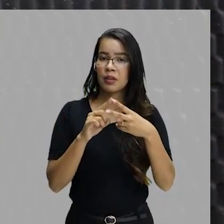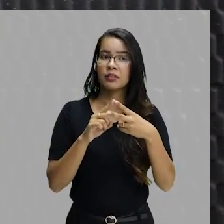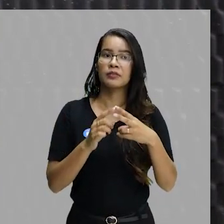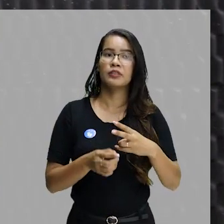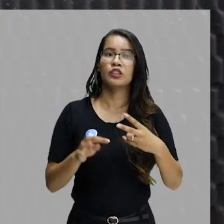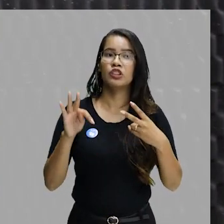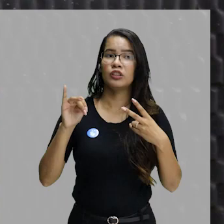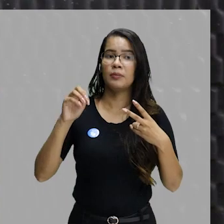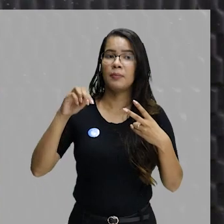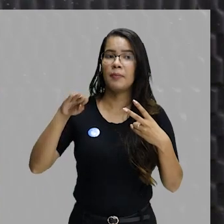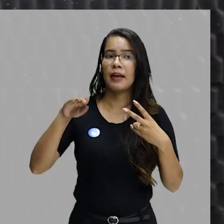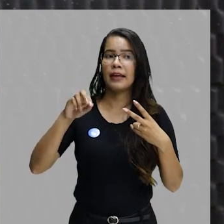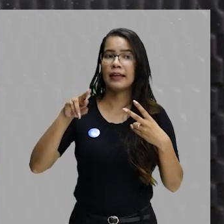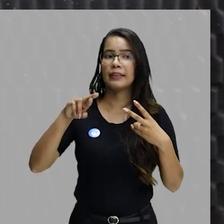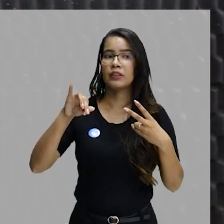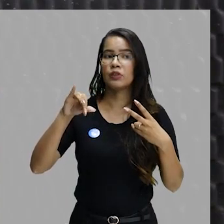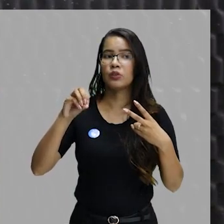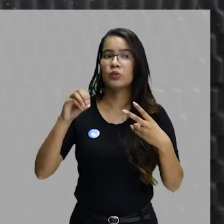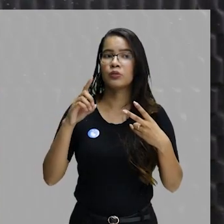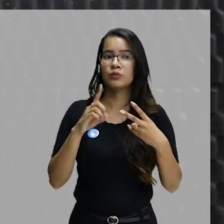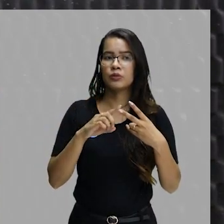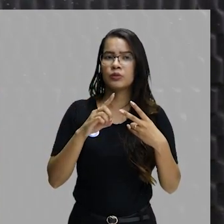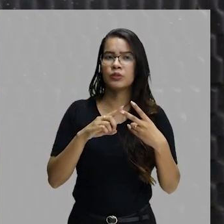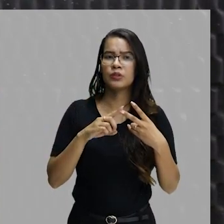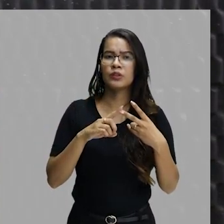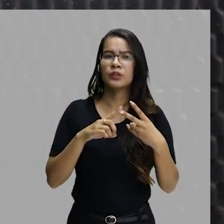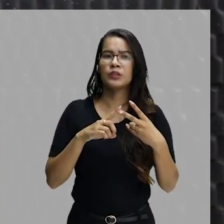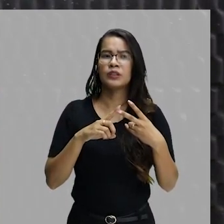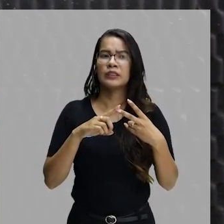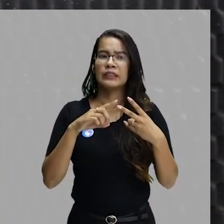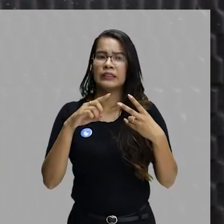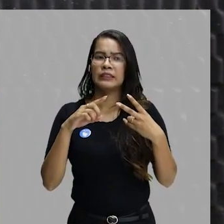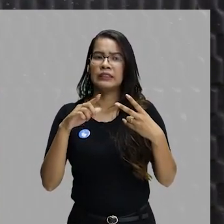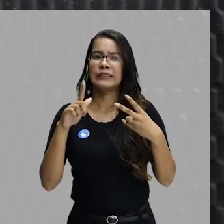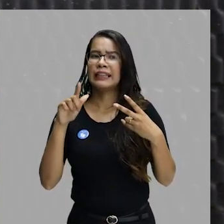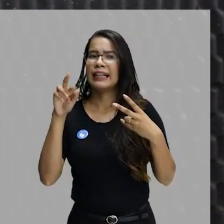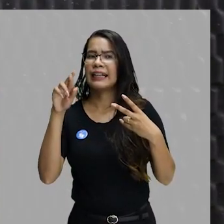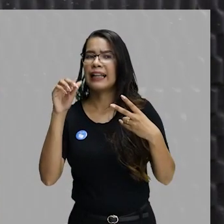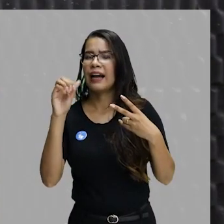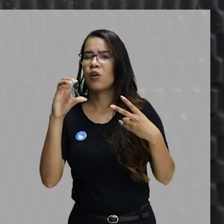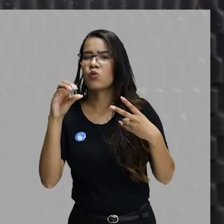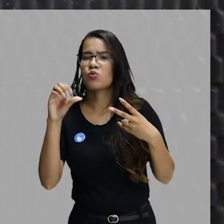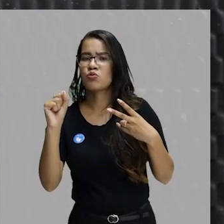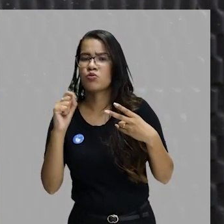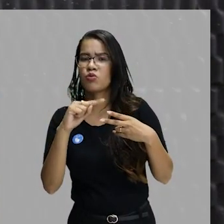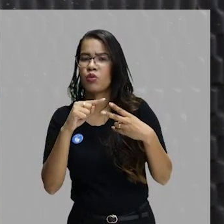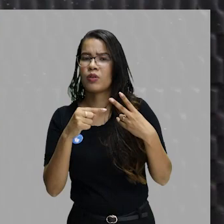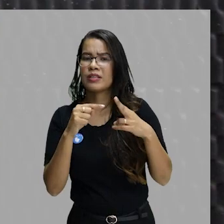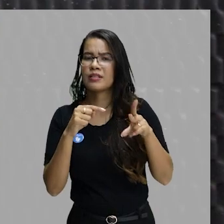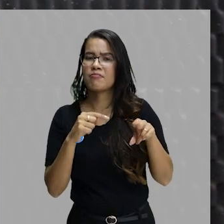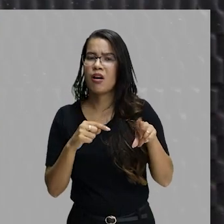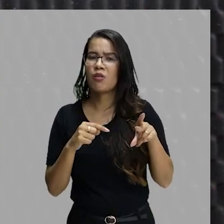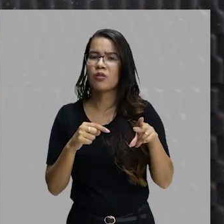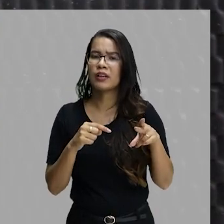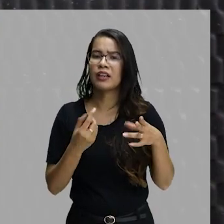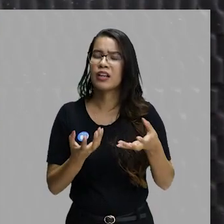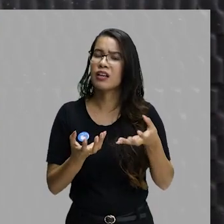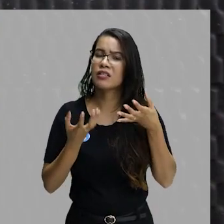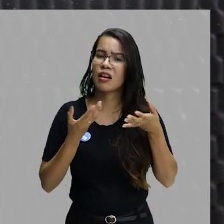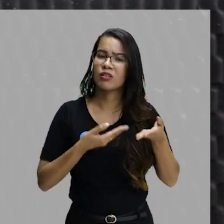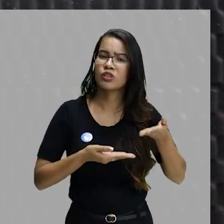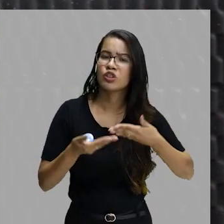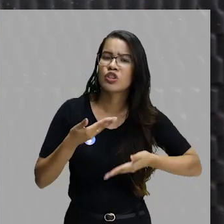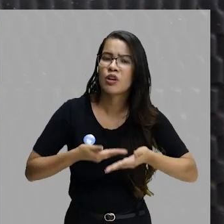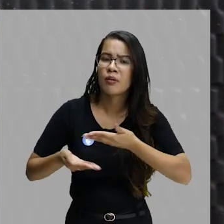reformas democráticas. Na medida que os irmãos Gracos, eles propuseram distribuir riqueza.